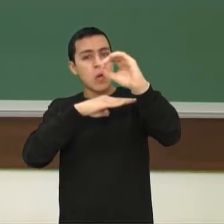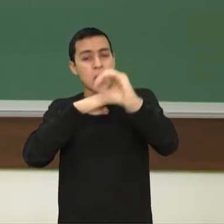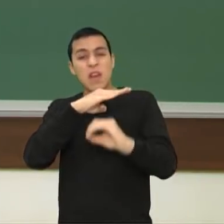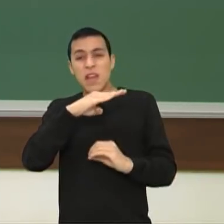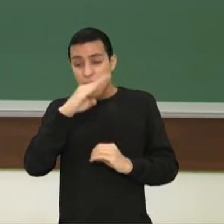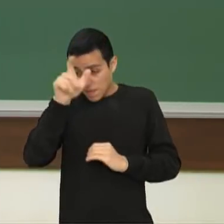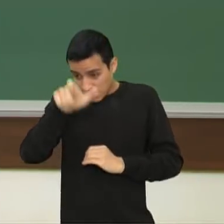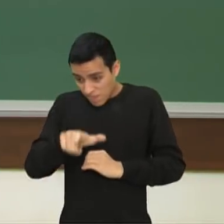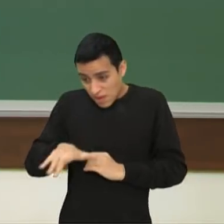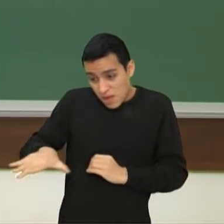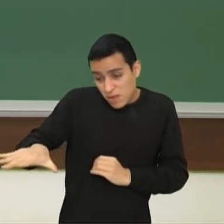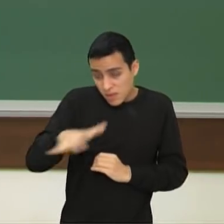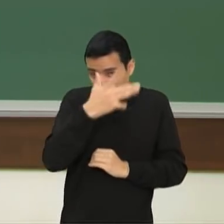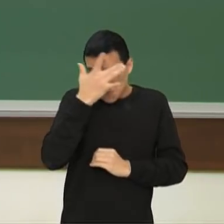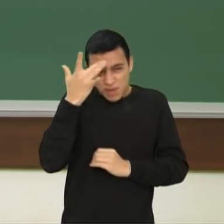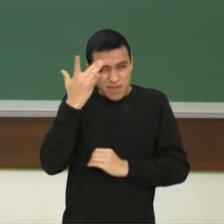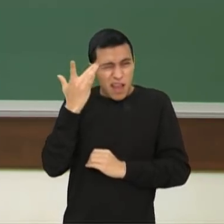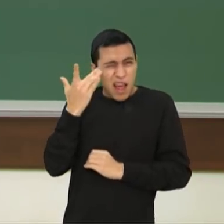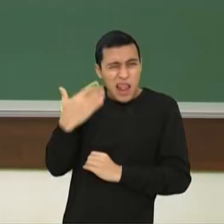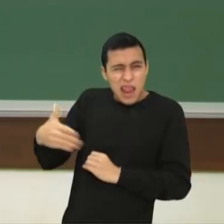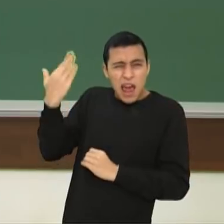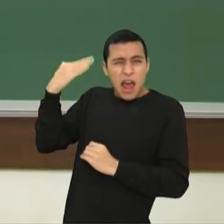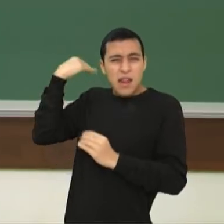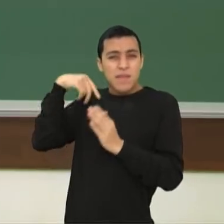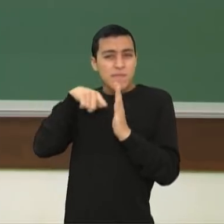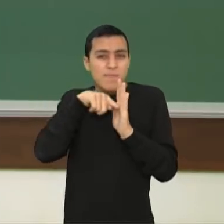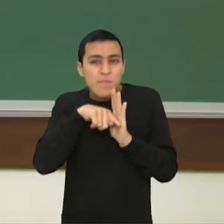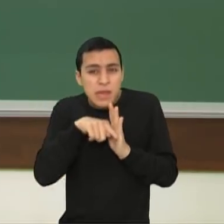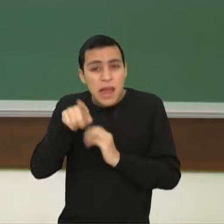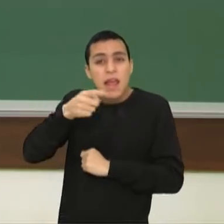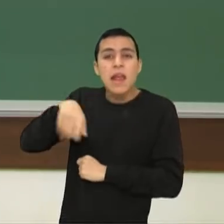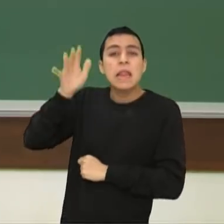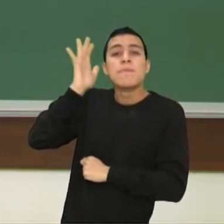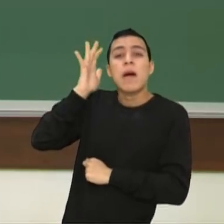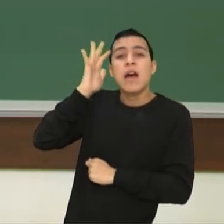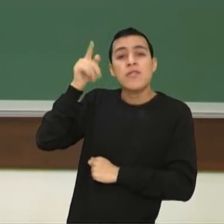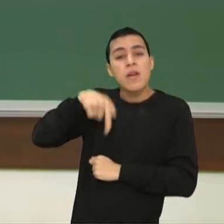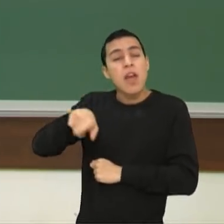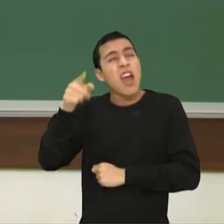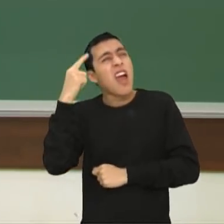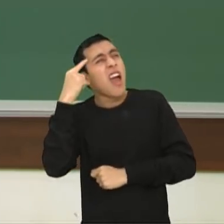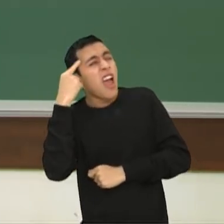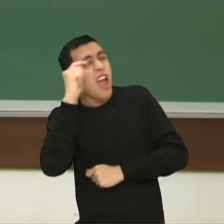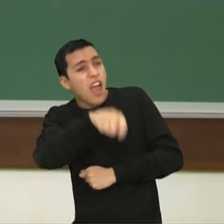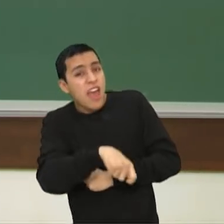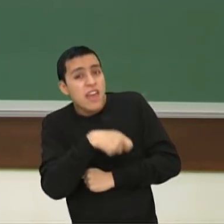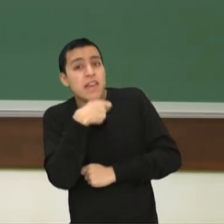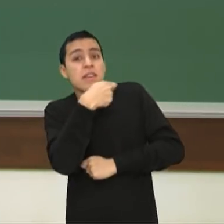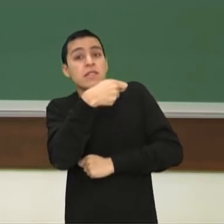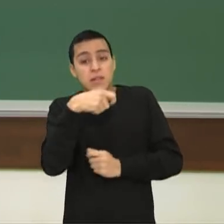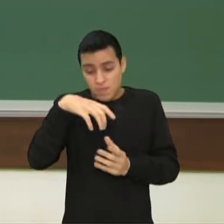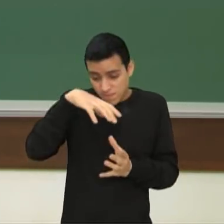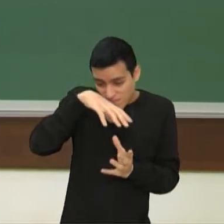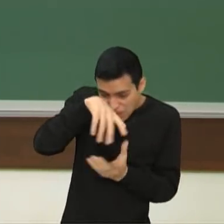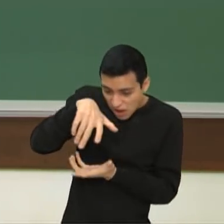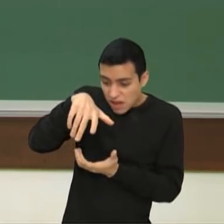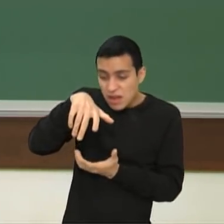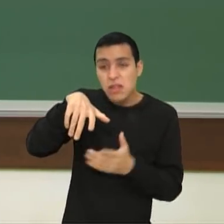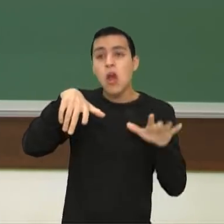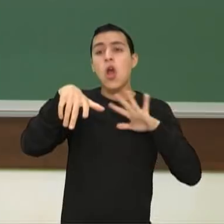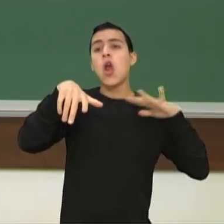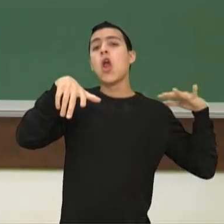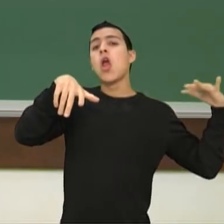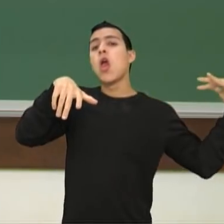esses pesquisadores, as pessoas do passado, imaginavam, tiveram essa noção que o nosso planeta era o centro do